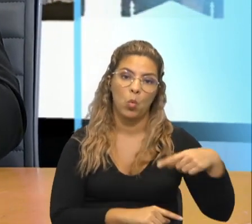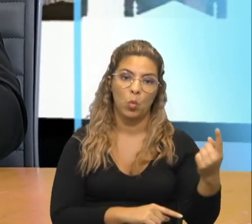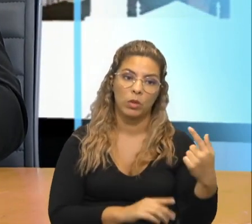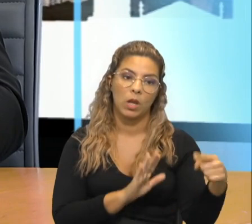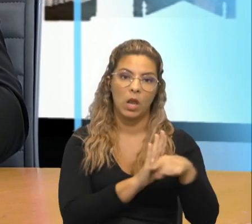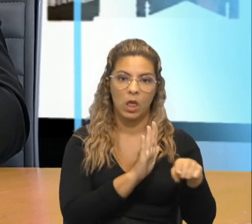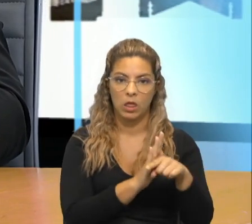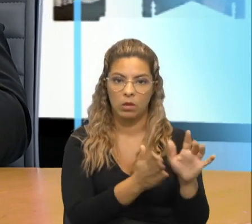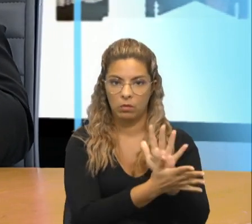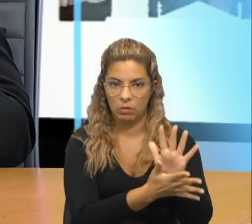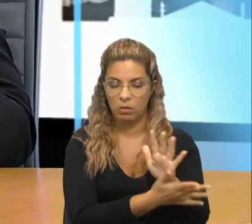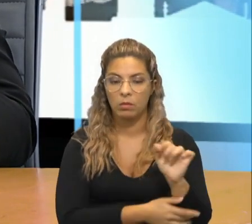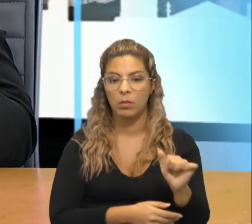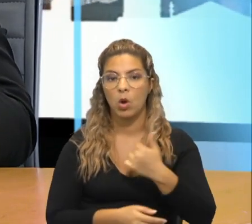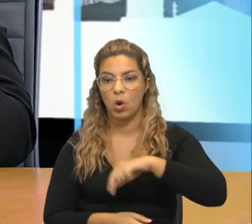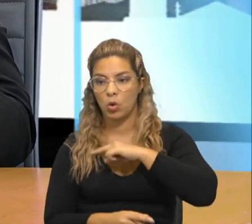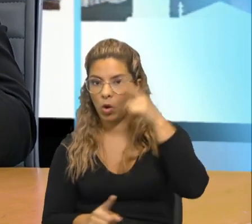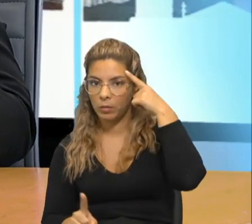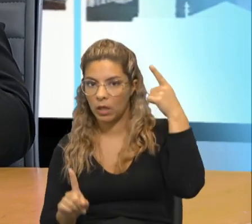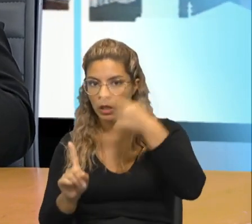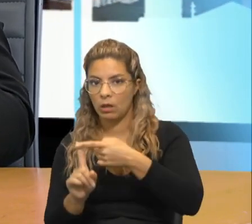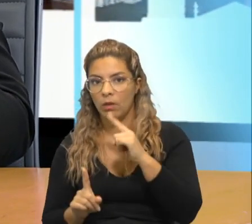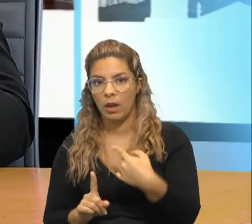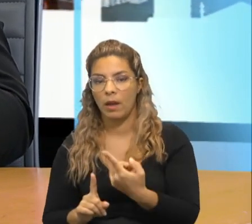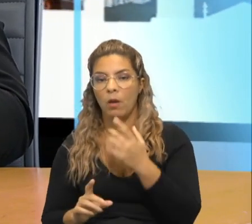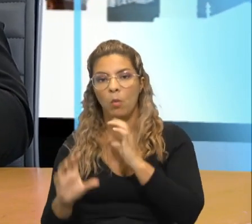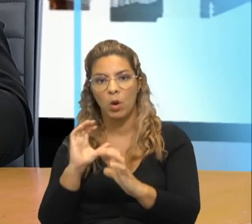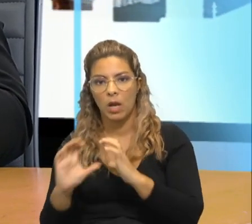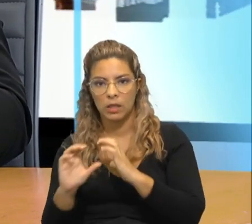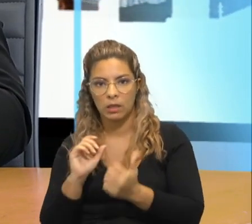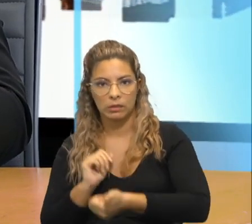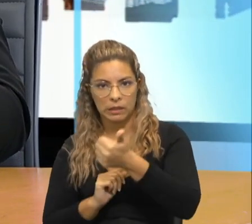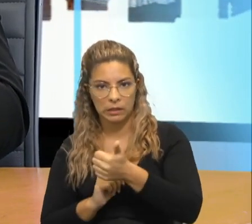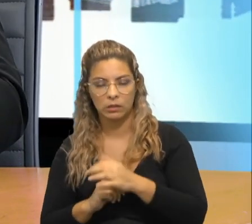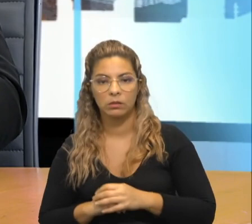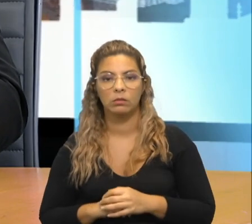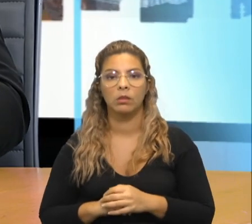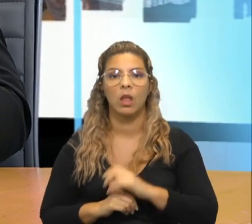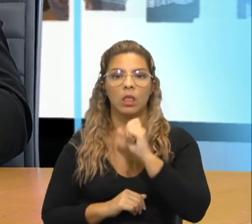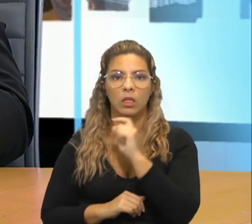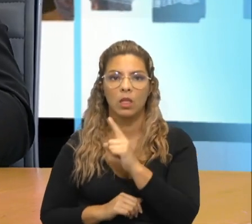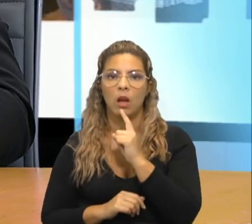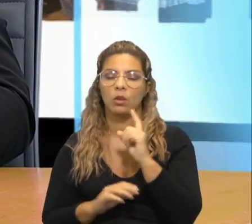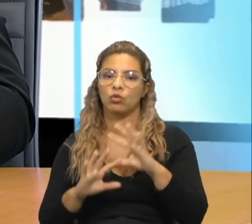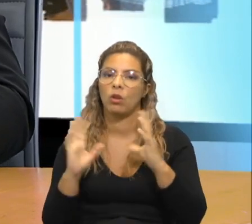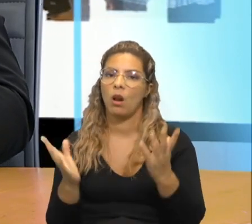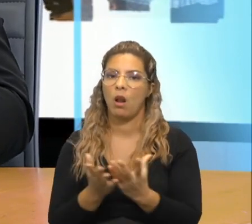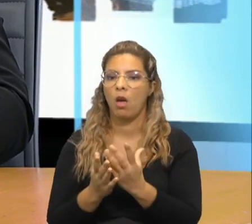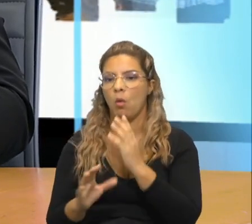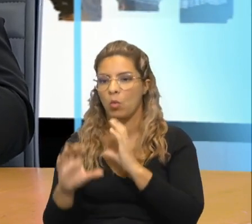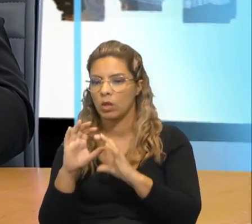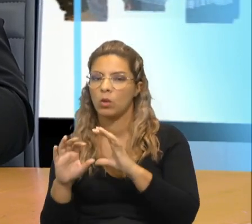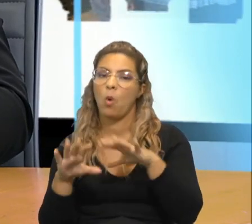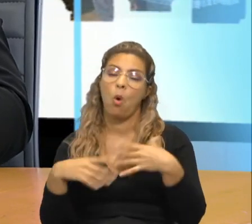o princípio, a nossa vocação é a comunicação. Hoje podemos falar de cultura da comunicação, comunicação